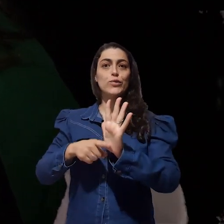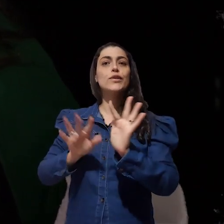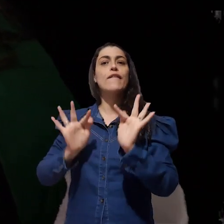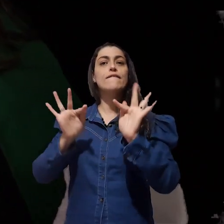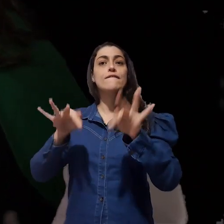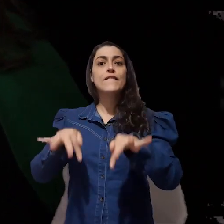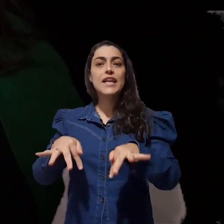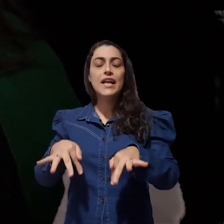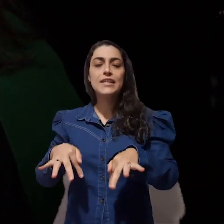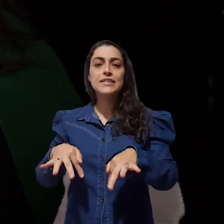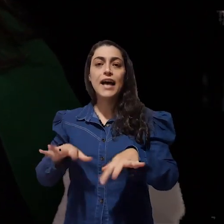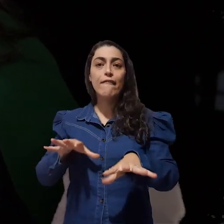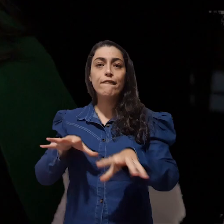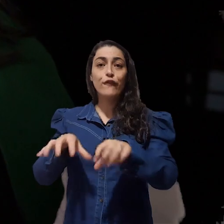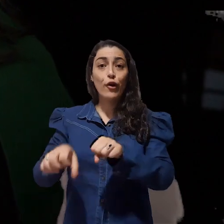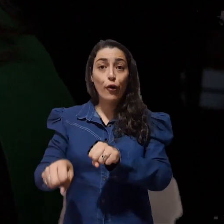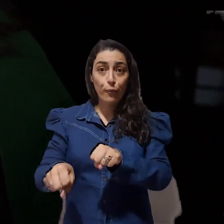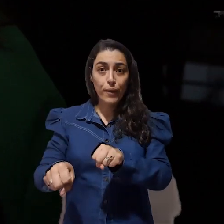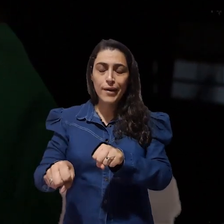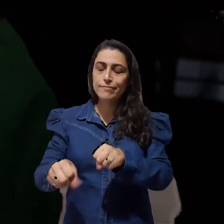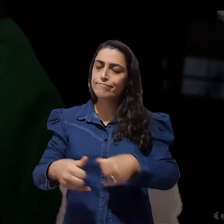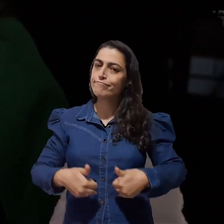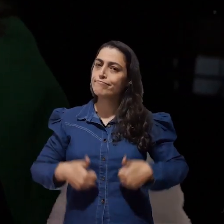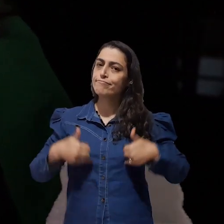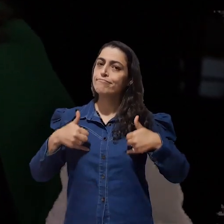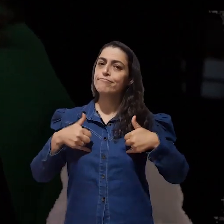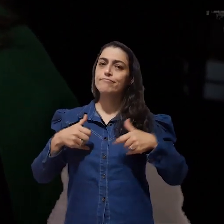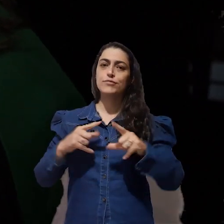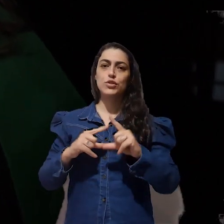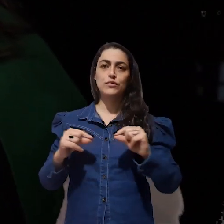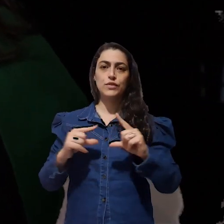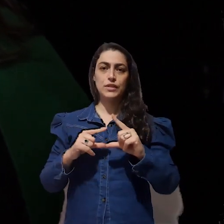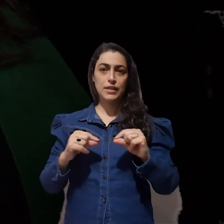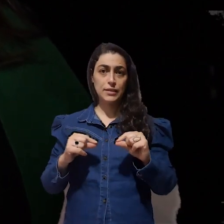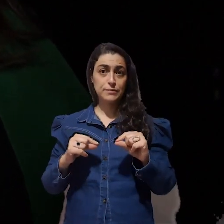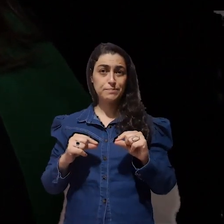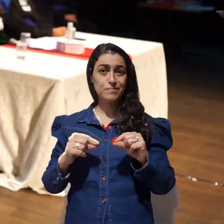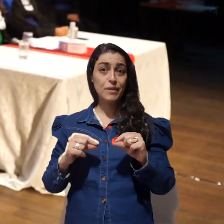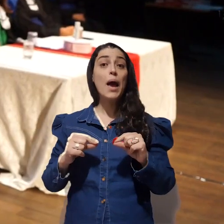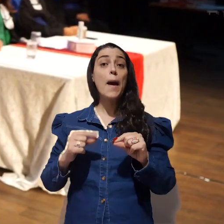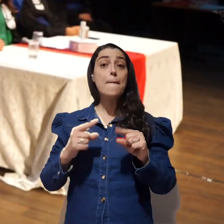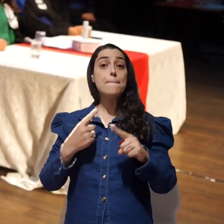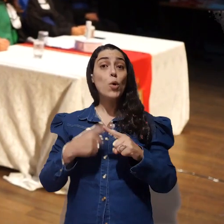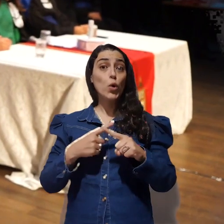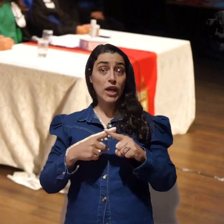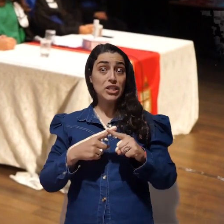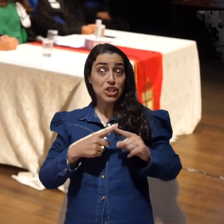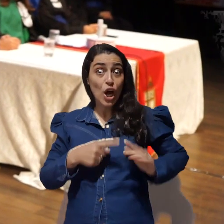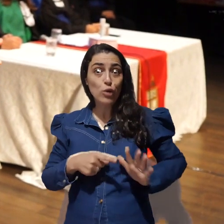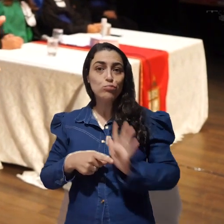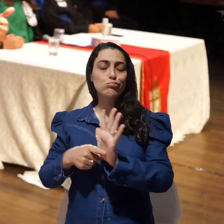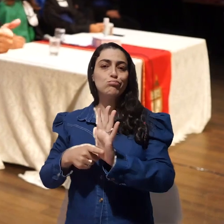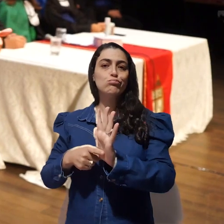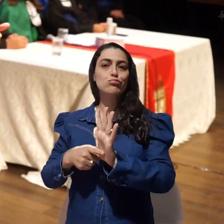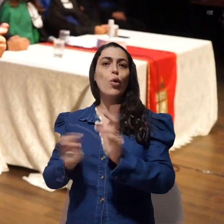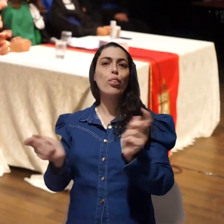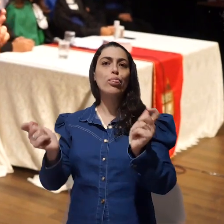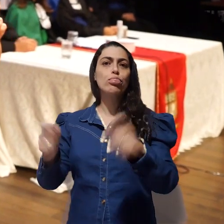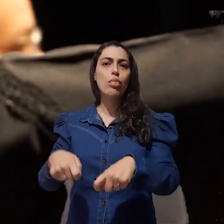consegue contribuir para que eles finalizem esse processo. É um momento de muita satisfação da instituição, não só